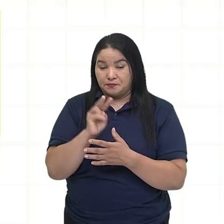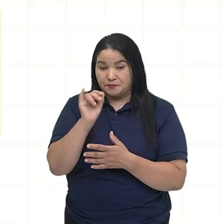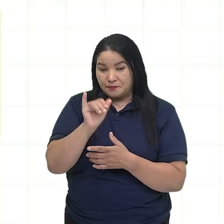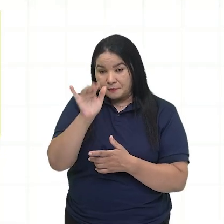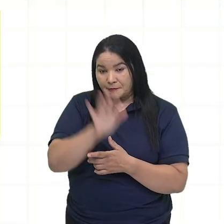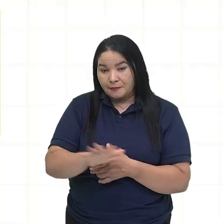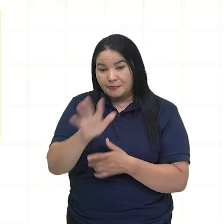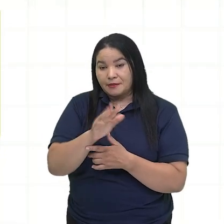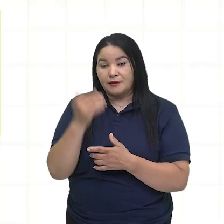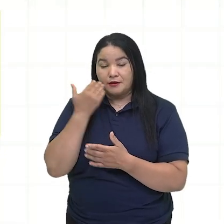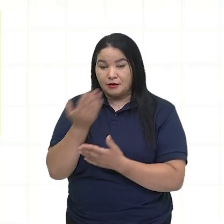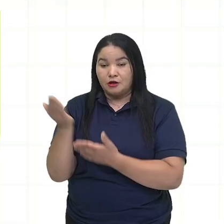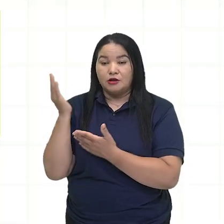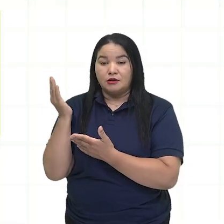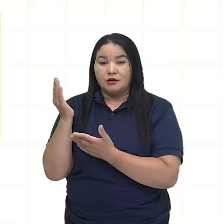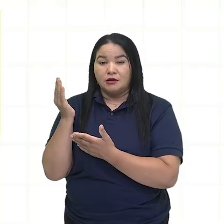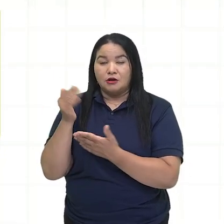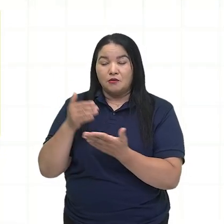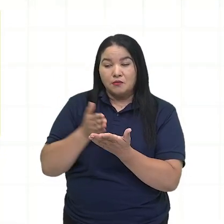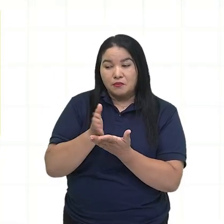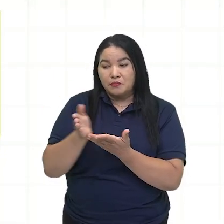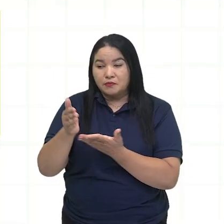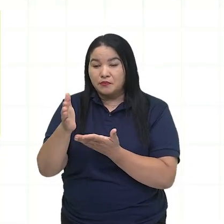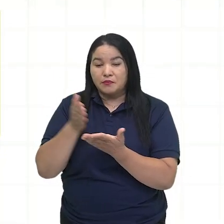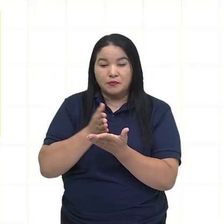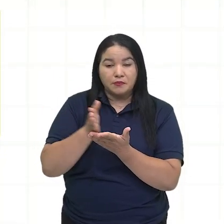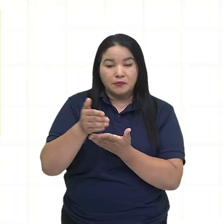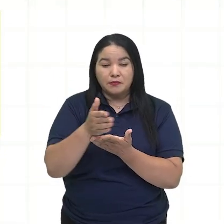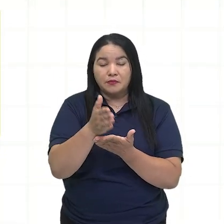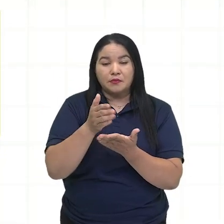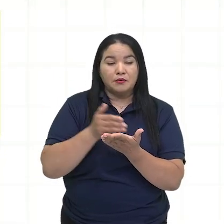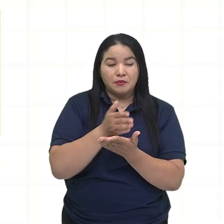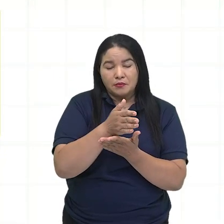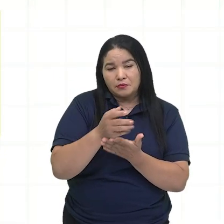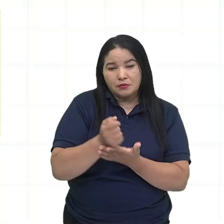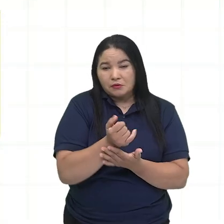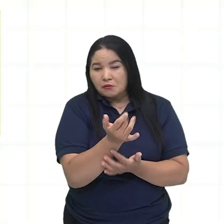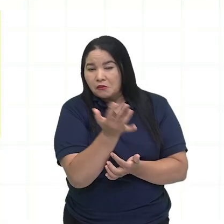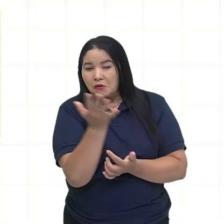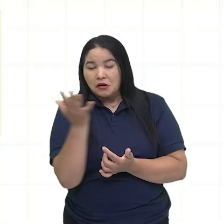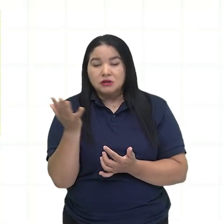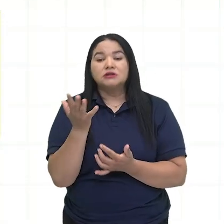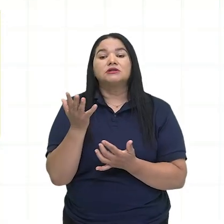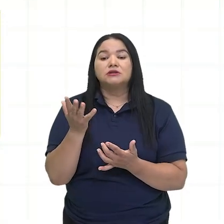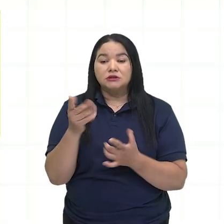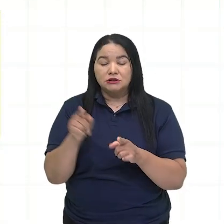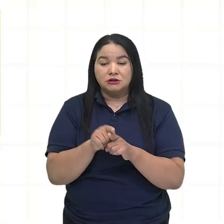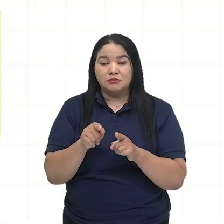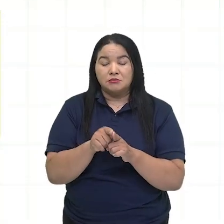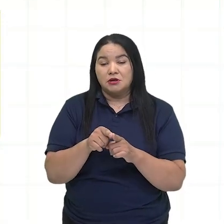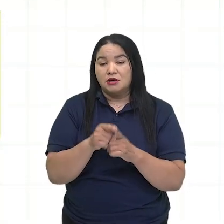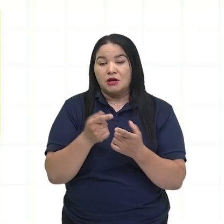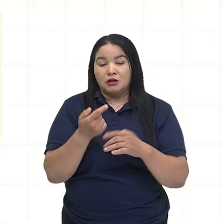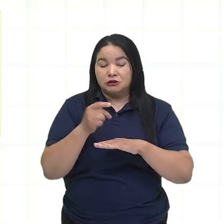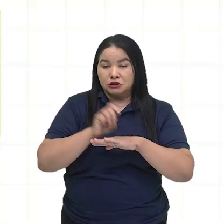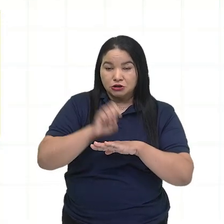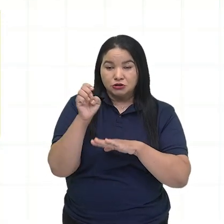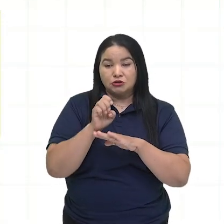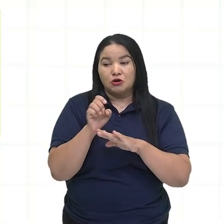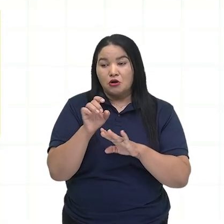distribuição e vemos aqui essa quantidade de rios, né, que corta aqui o nosso estado,